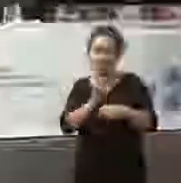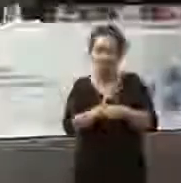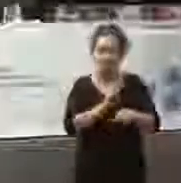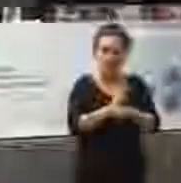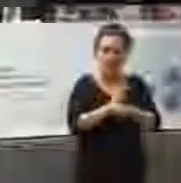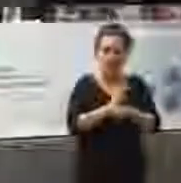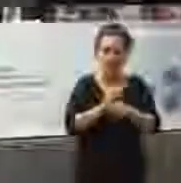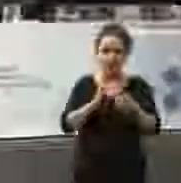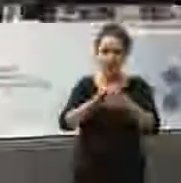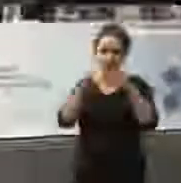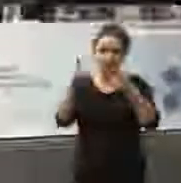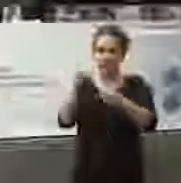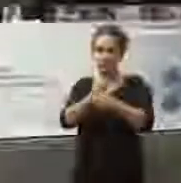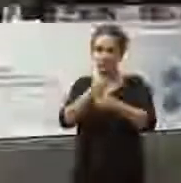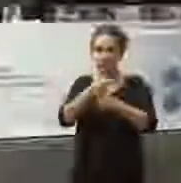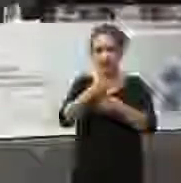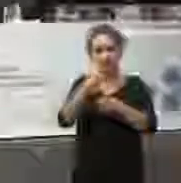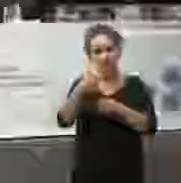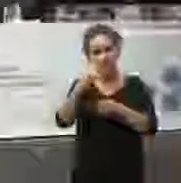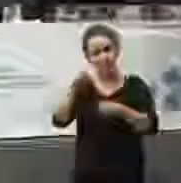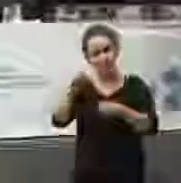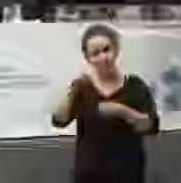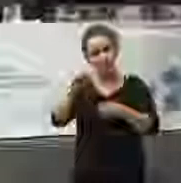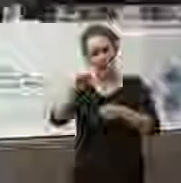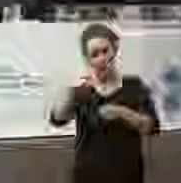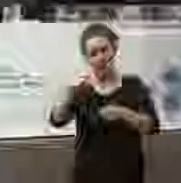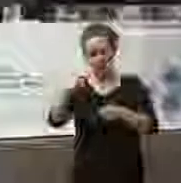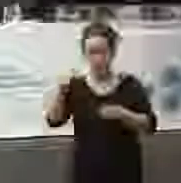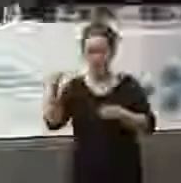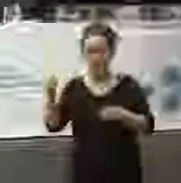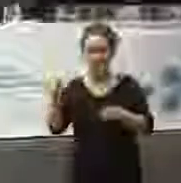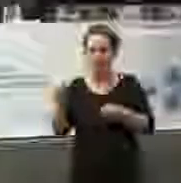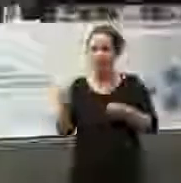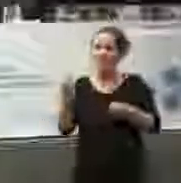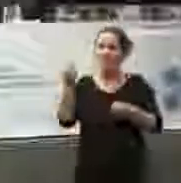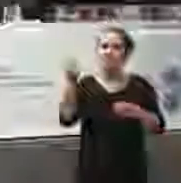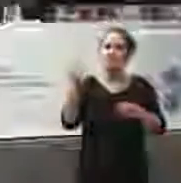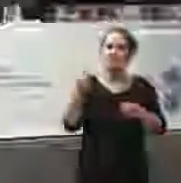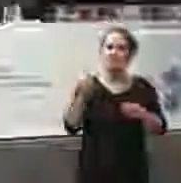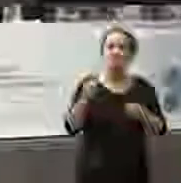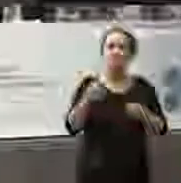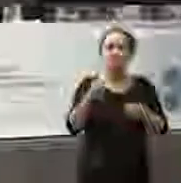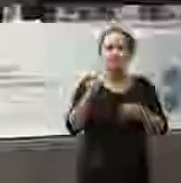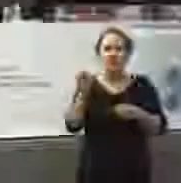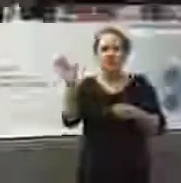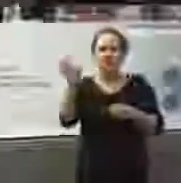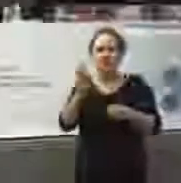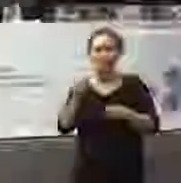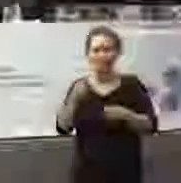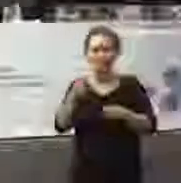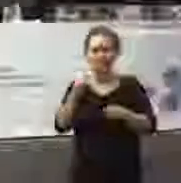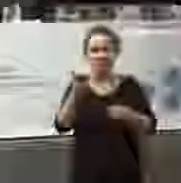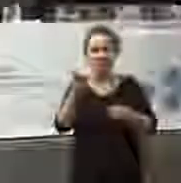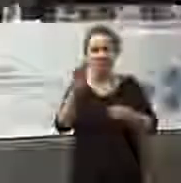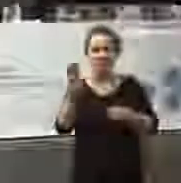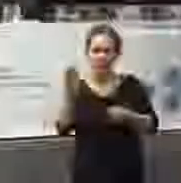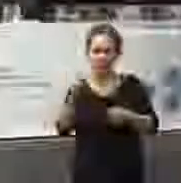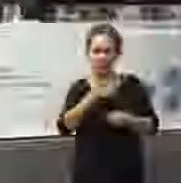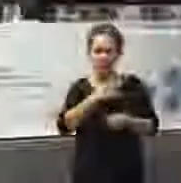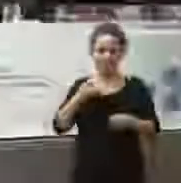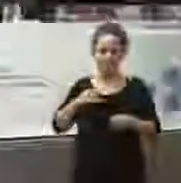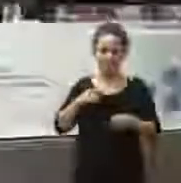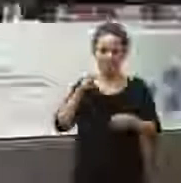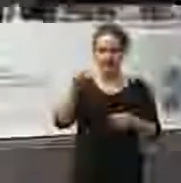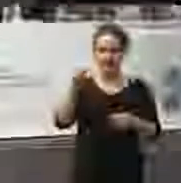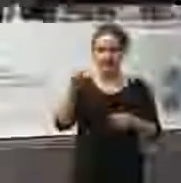79 gasta 22,1 por cento do seu pib com saúde bem eles têm uma população de 50 mil